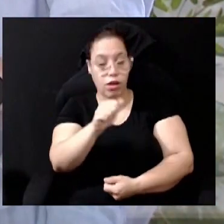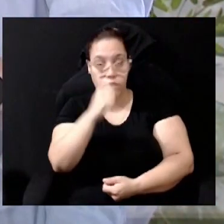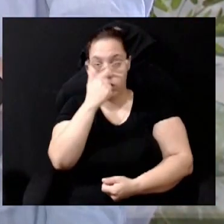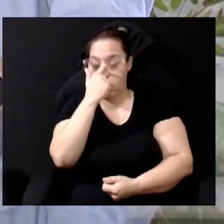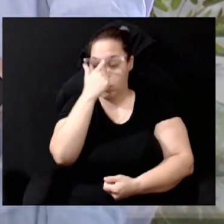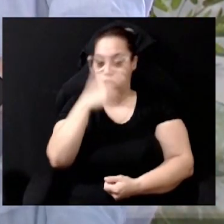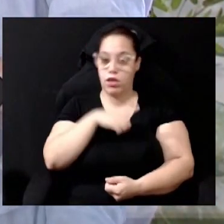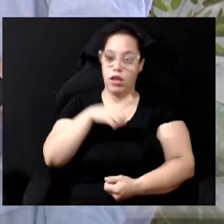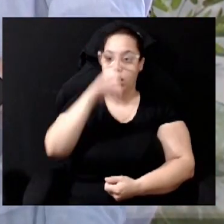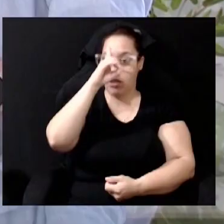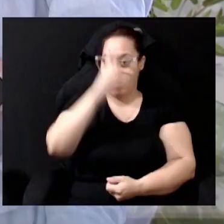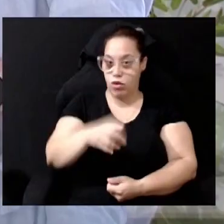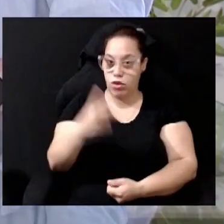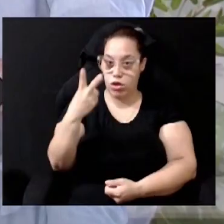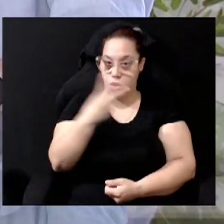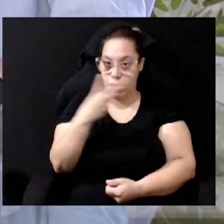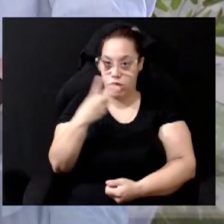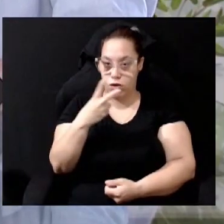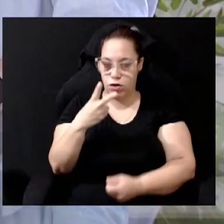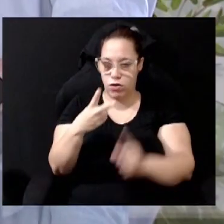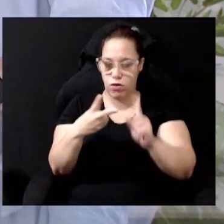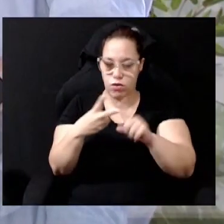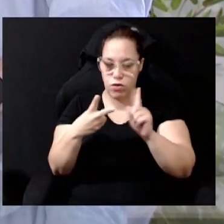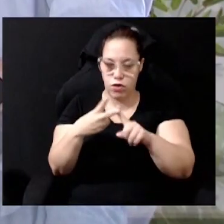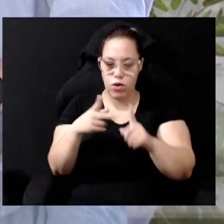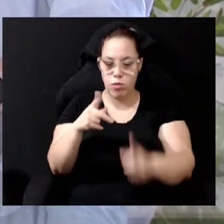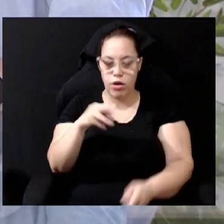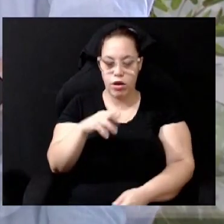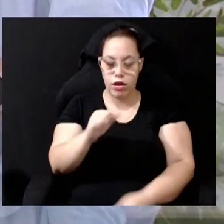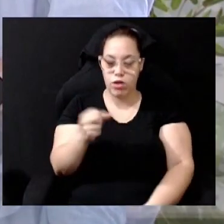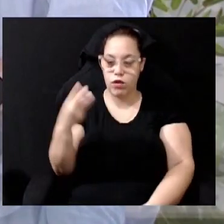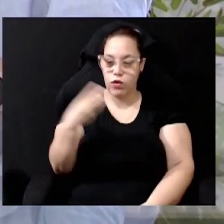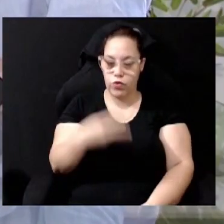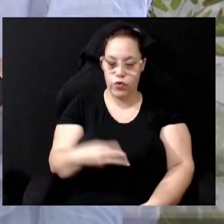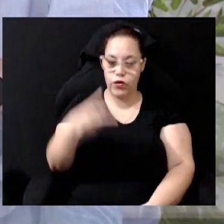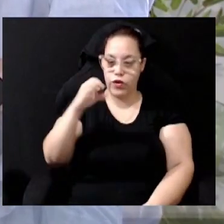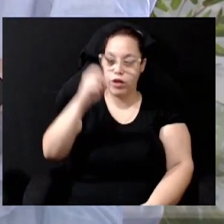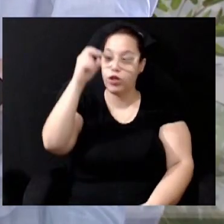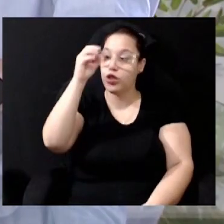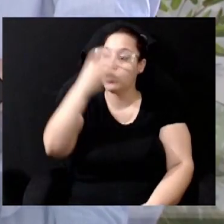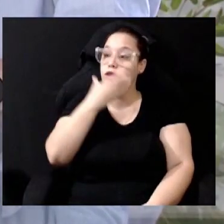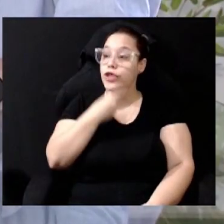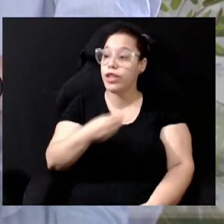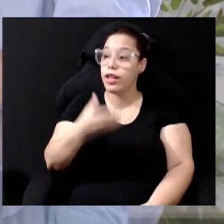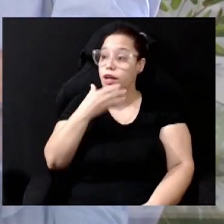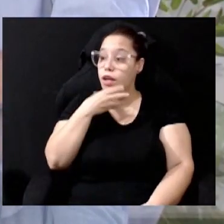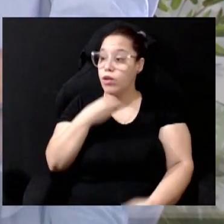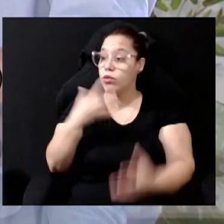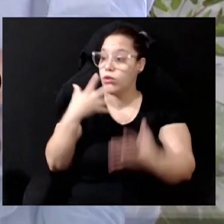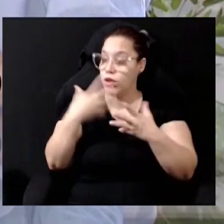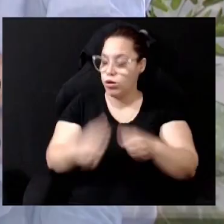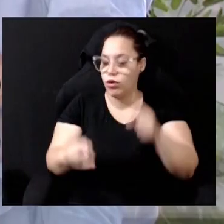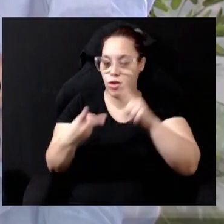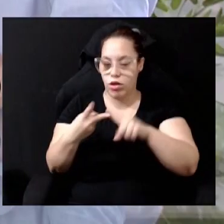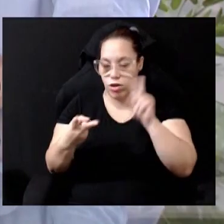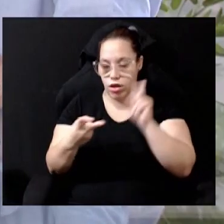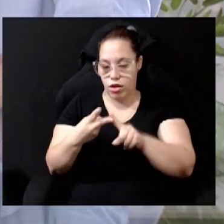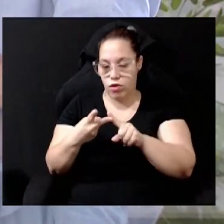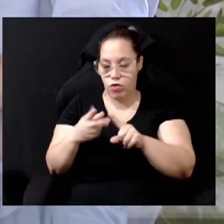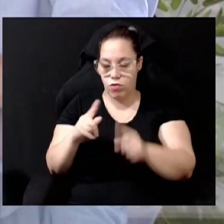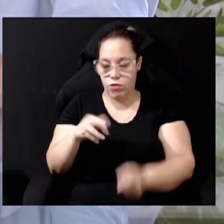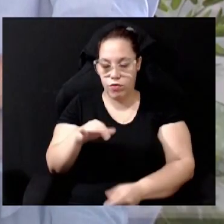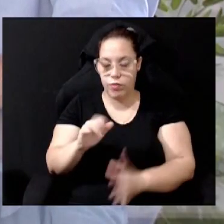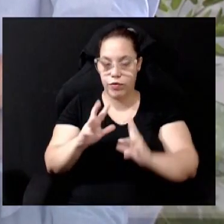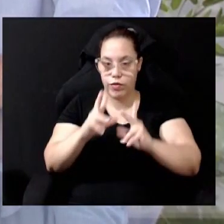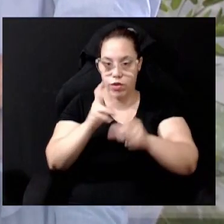receber a segunda no dia 20 de dezembro. Então, 20 de dezembro, recebe a segunda parcela e o total daquilo que